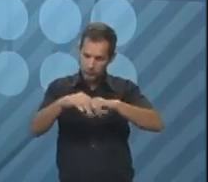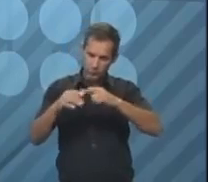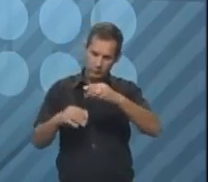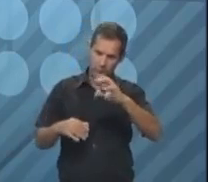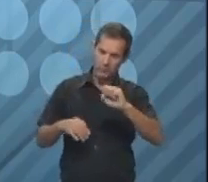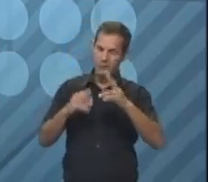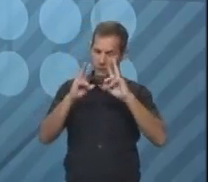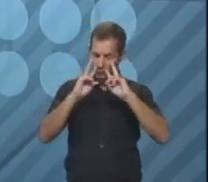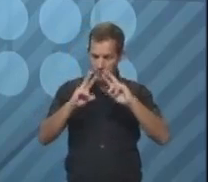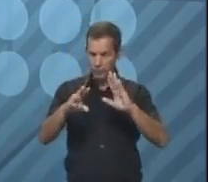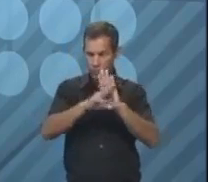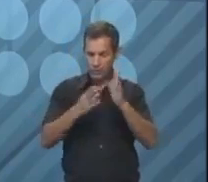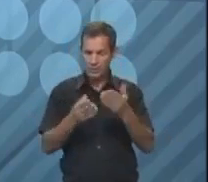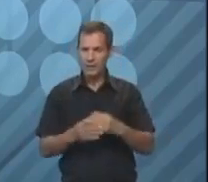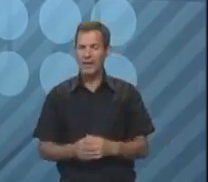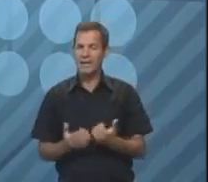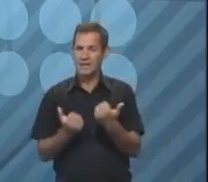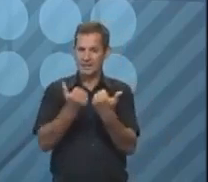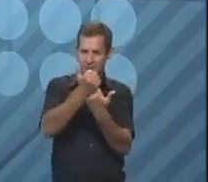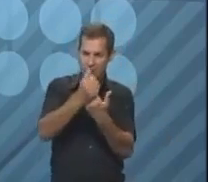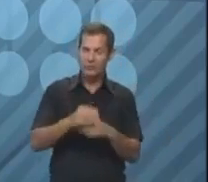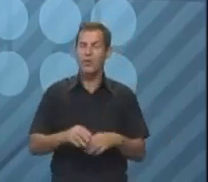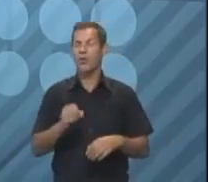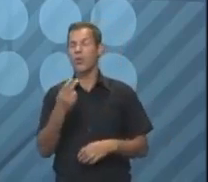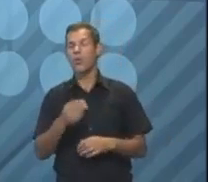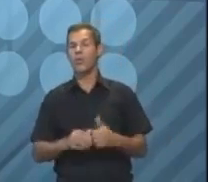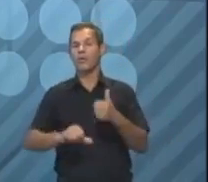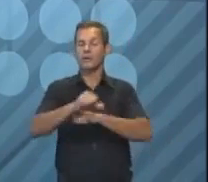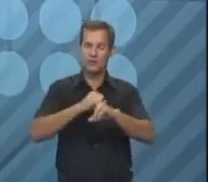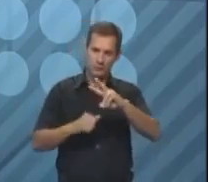método que nós vamos ver é o método da substituição ou